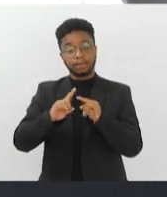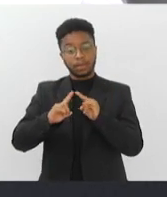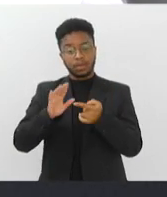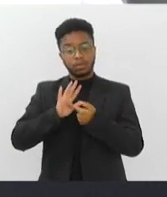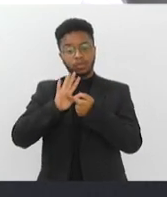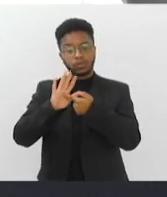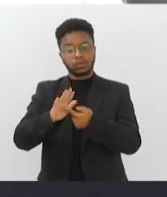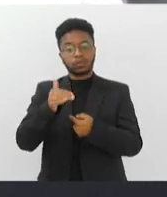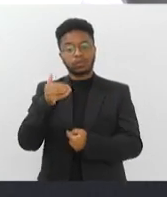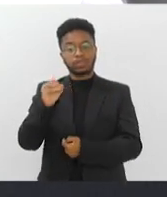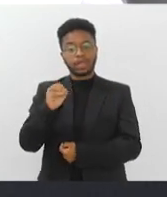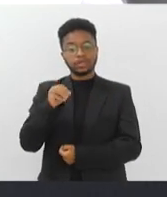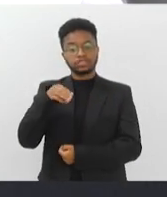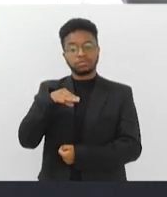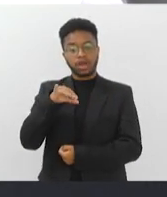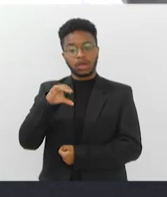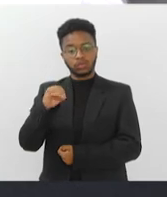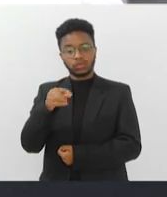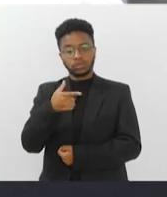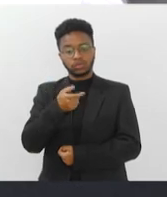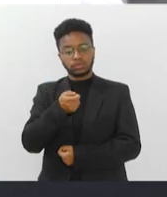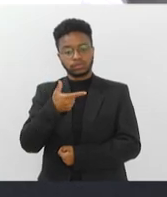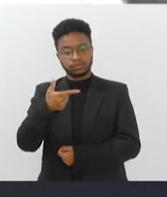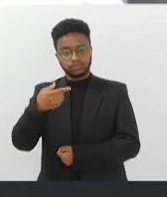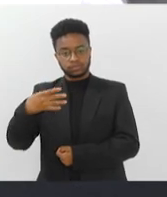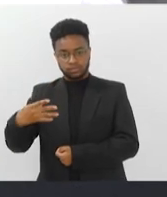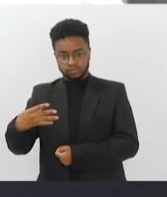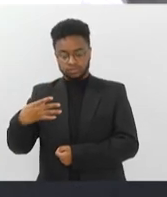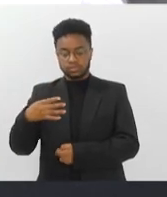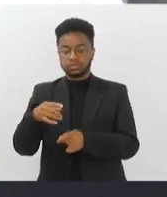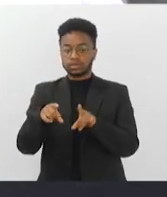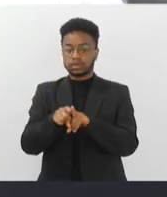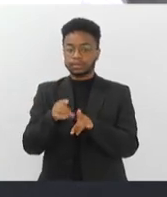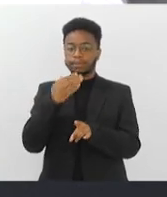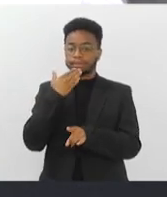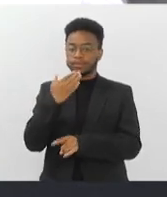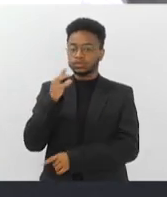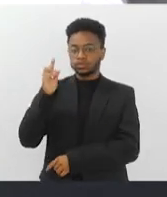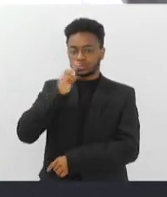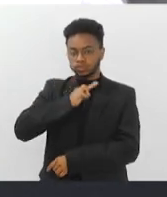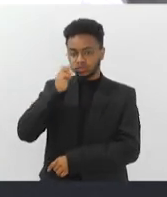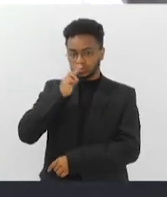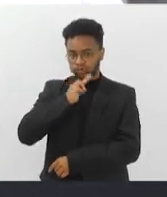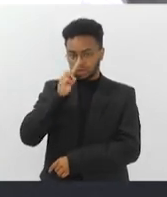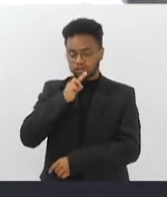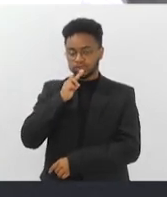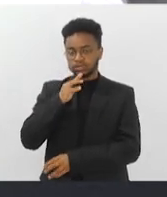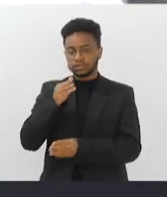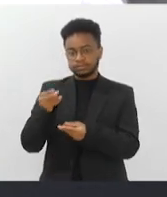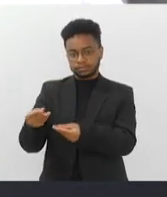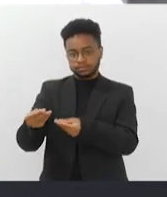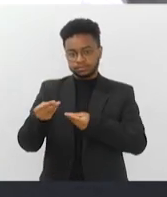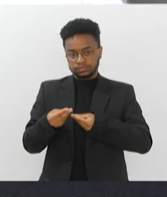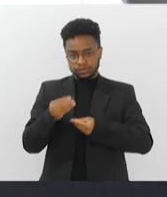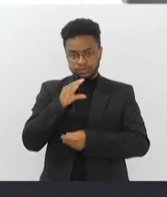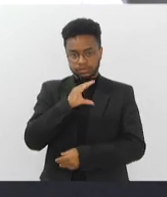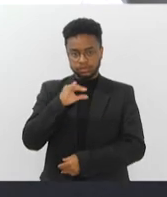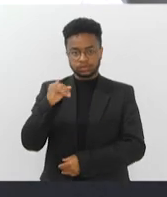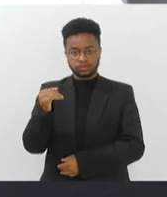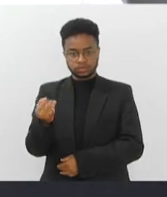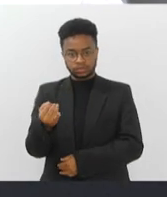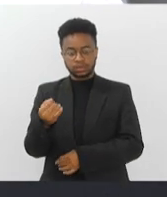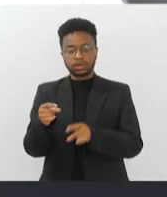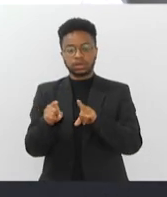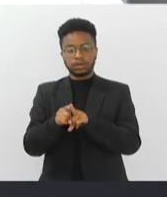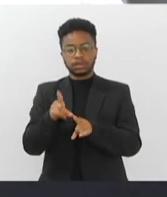em 10/5/24. Foi pedido urgência, veio a CCJ em